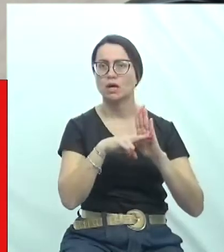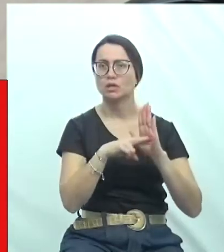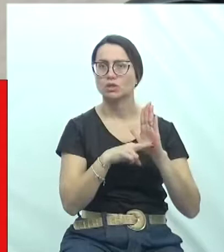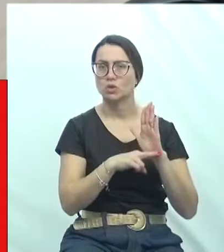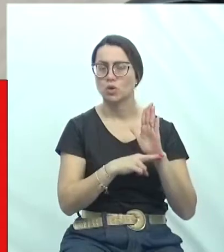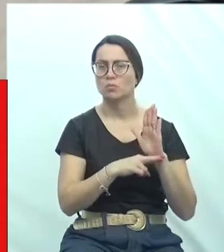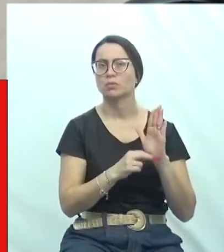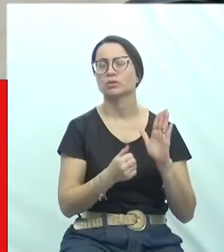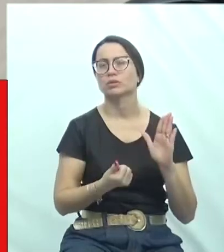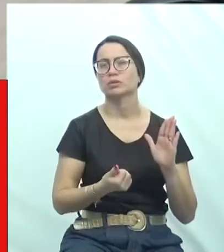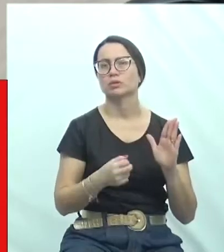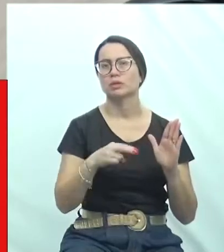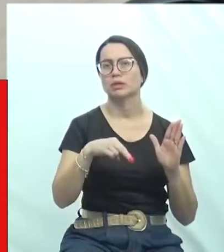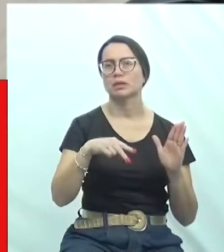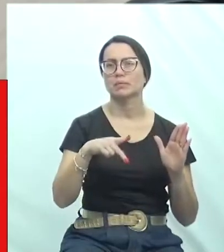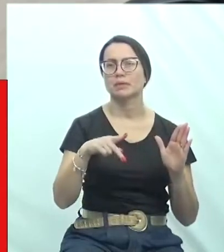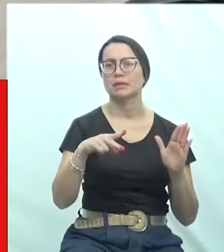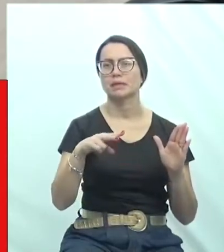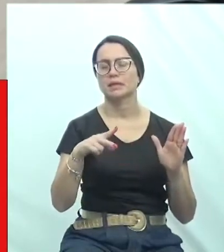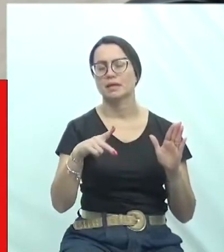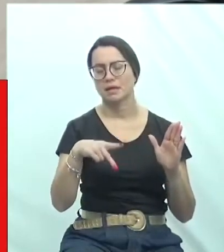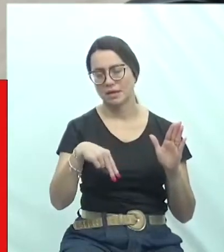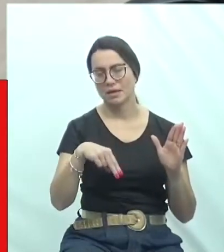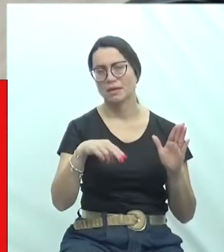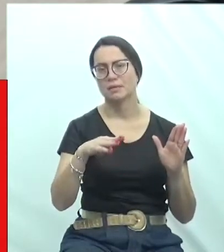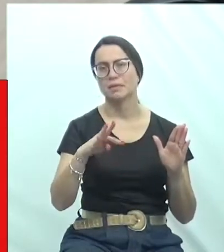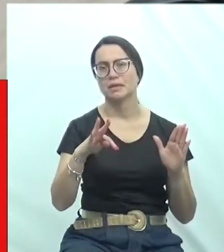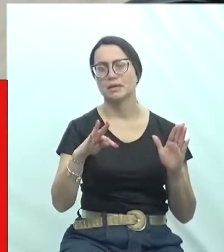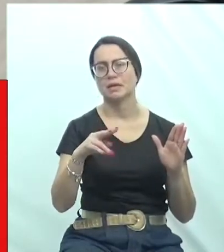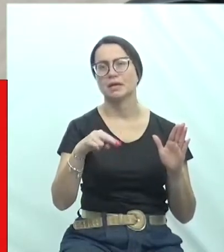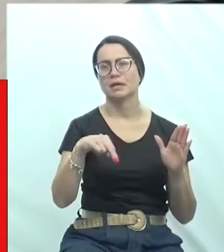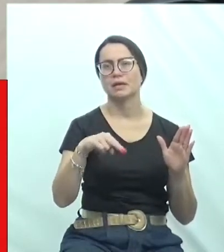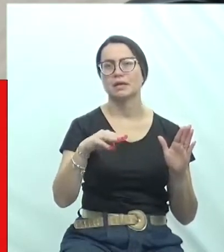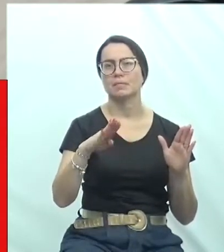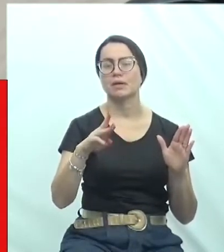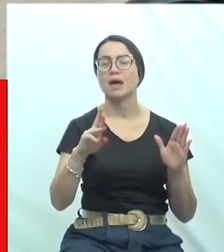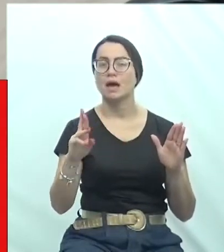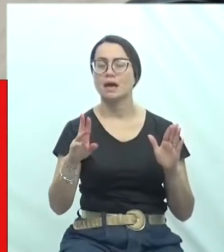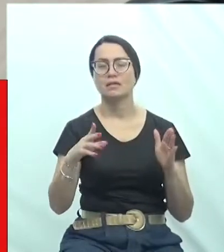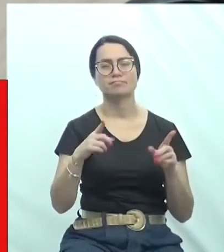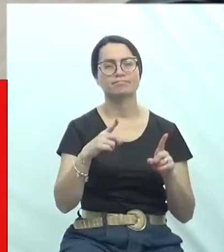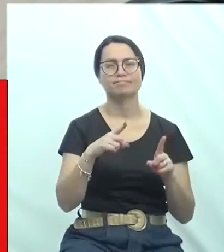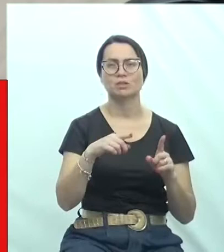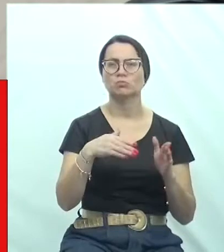da BNT, NBR, enfim, todo esse tipo de análise de projeto...